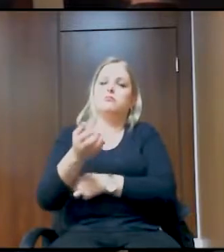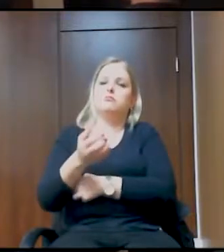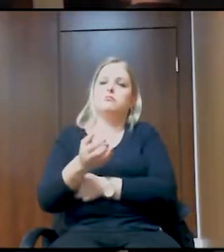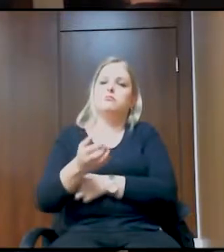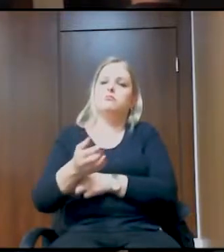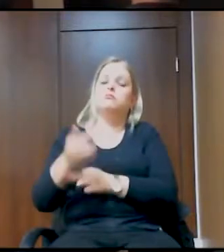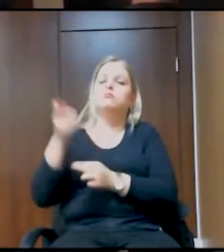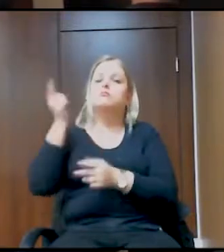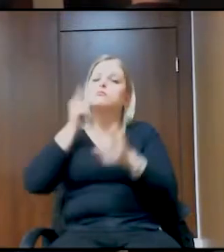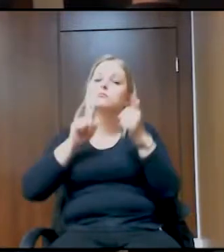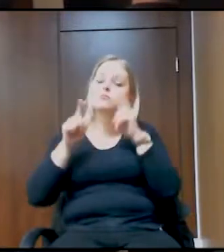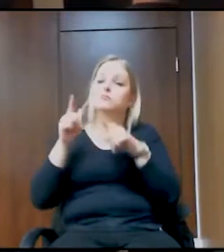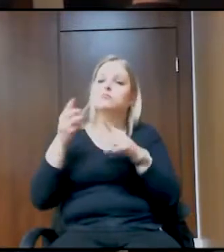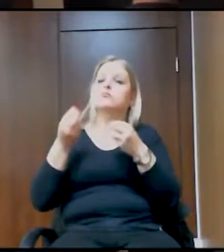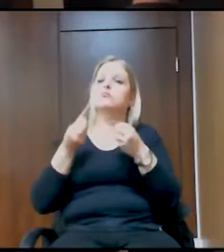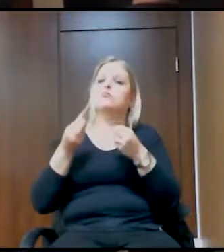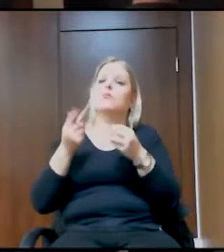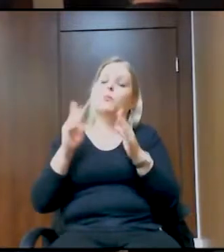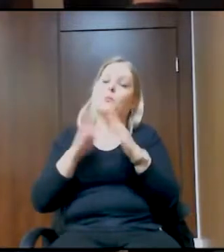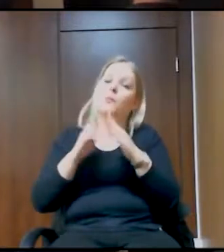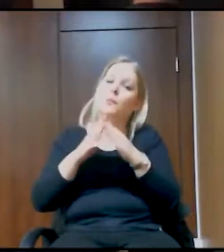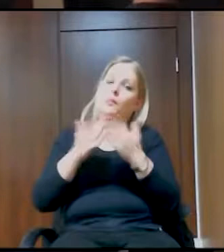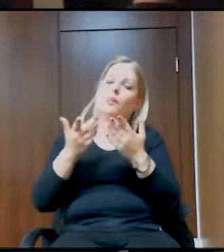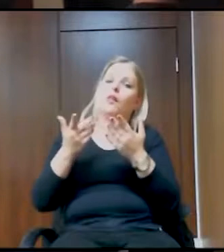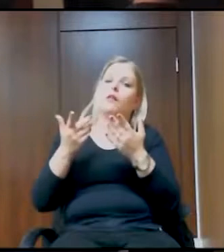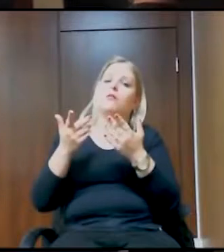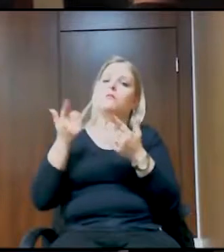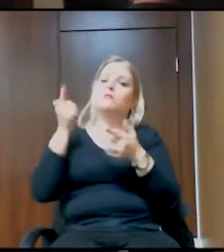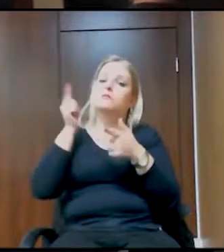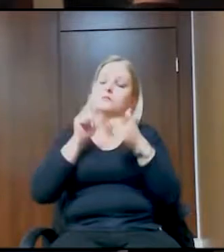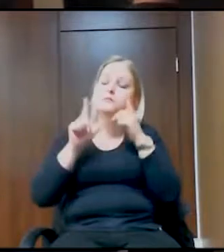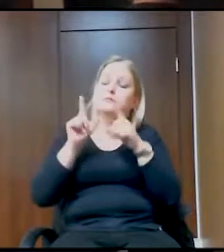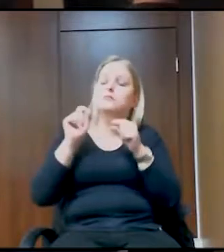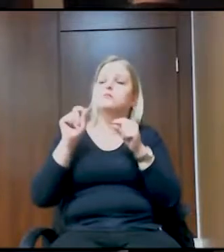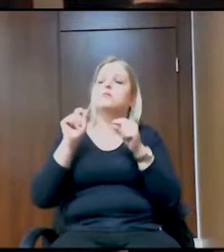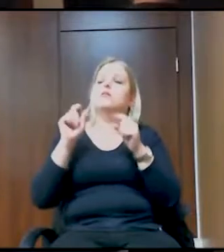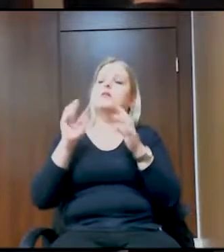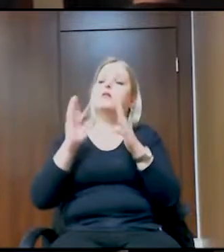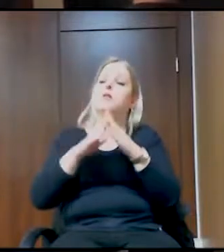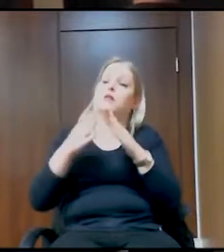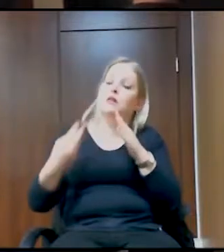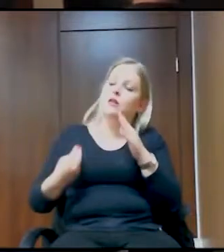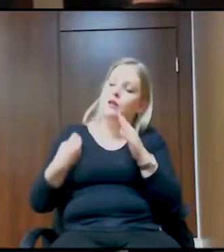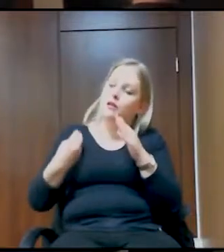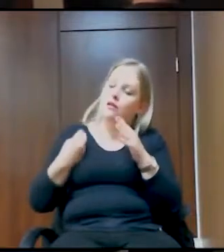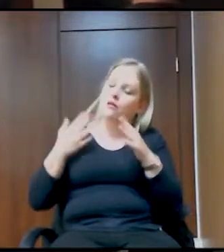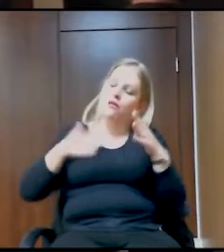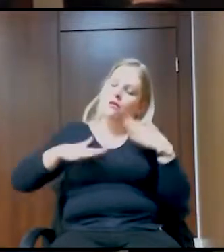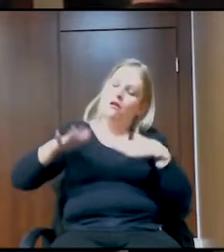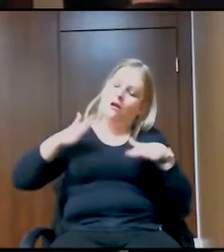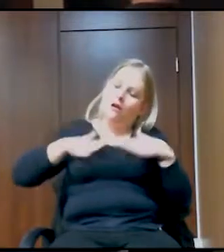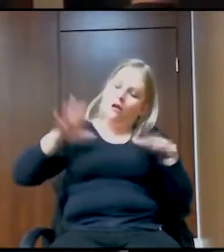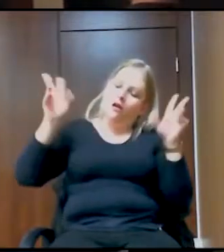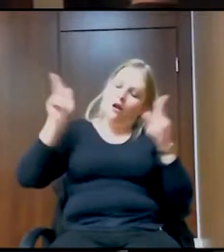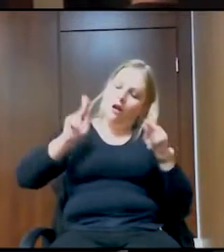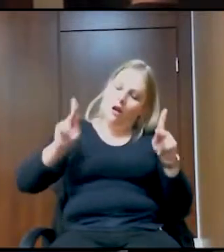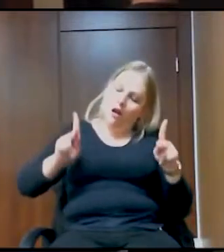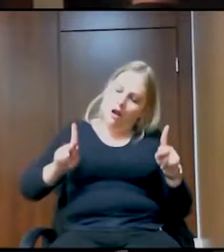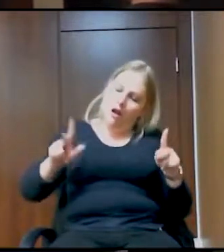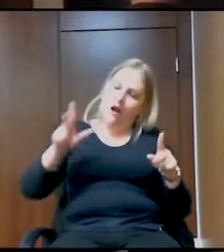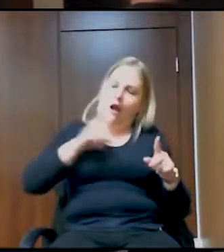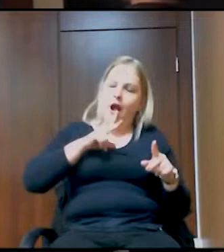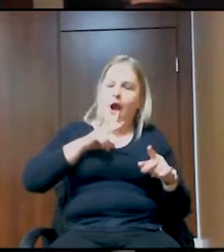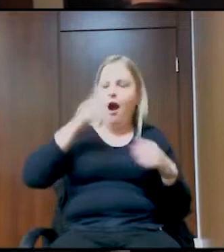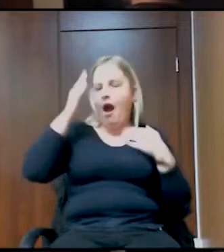idoso minimamente ele terminar sua vida tranquilo, feliz e com privacidade. Eu agradeceria